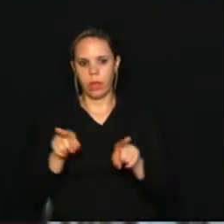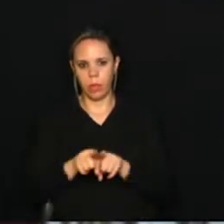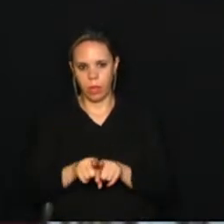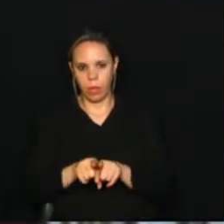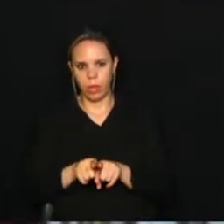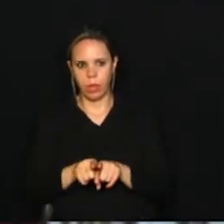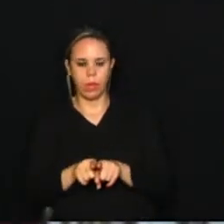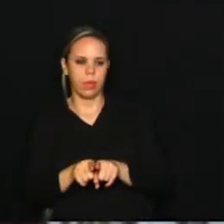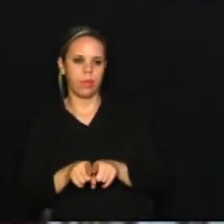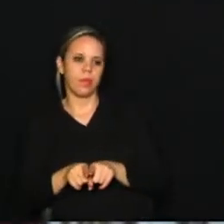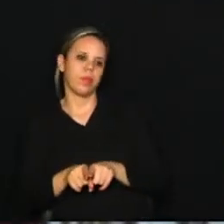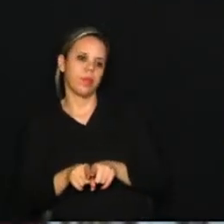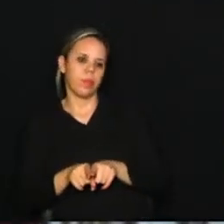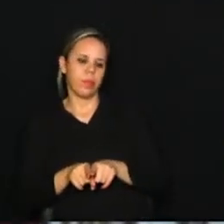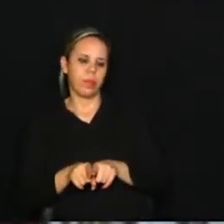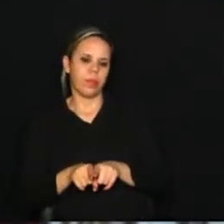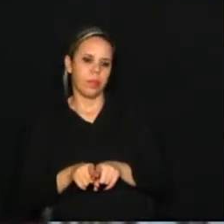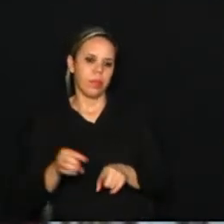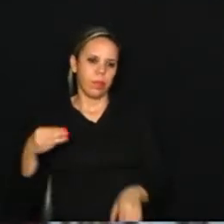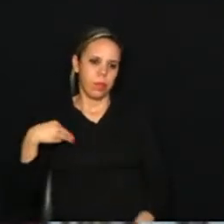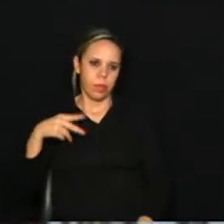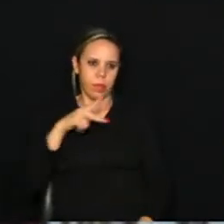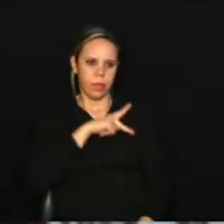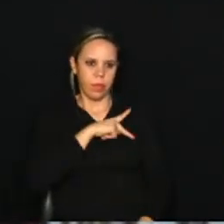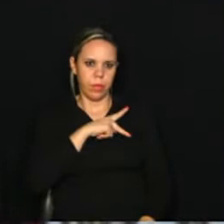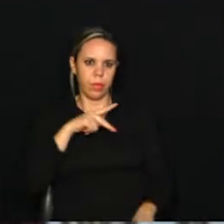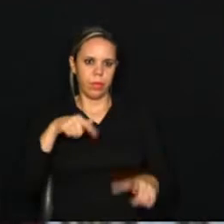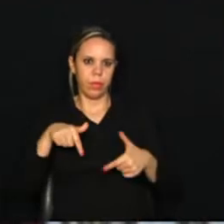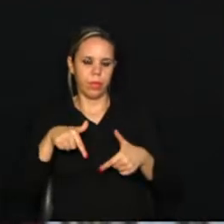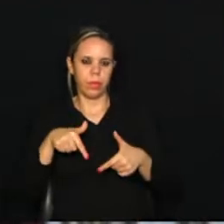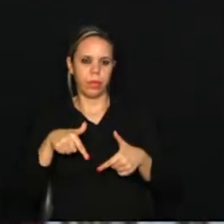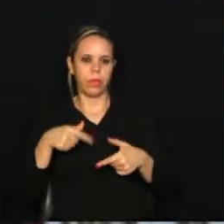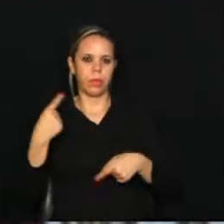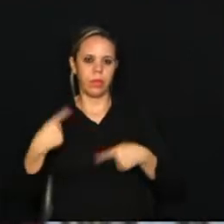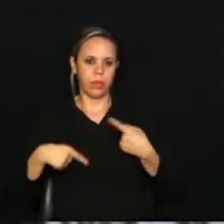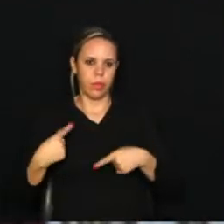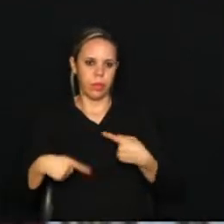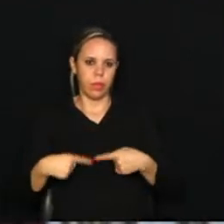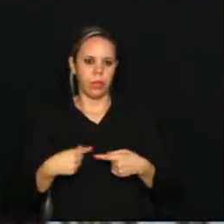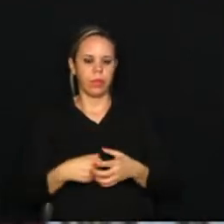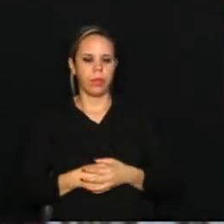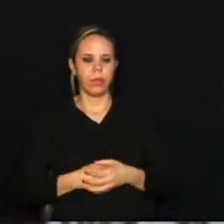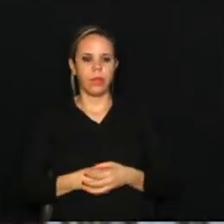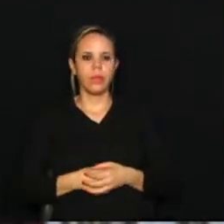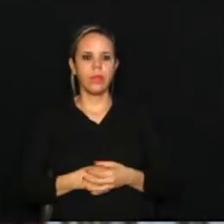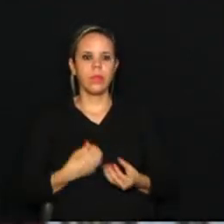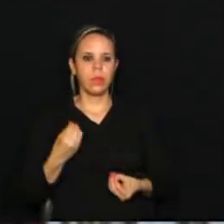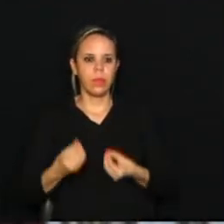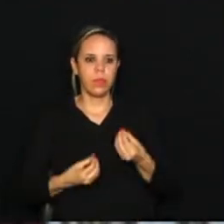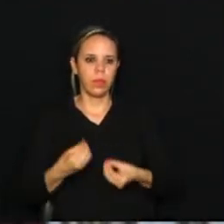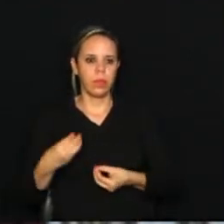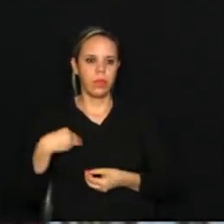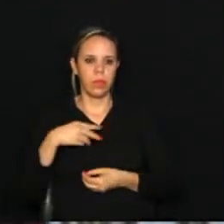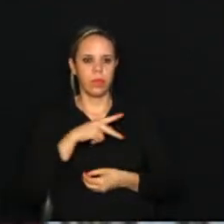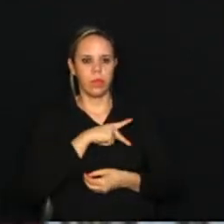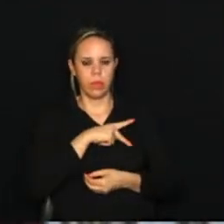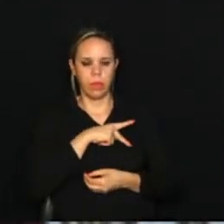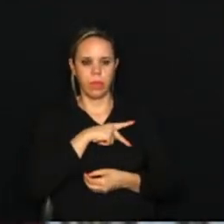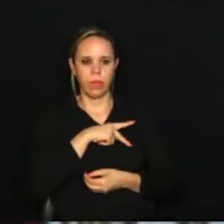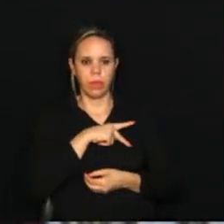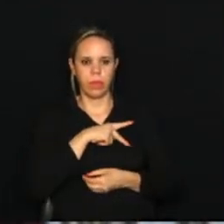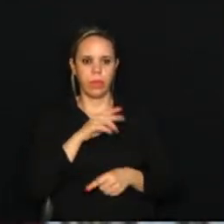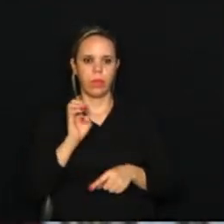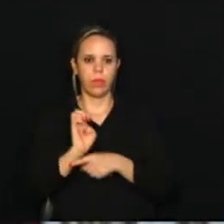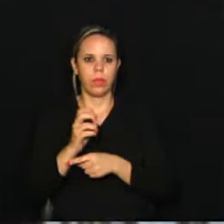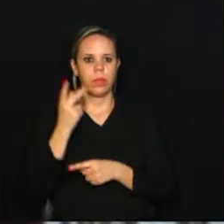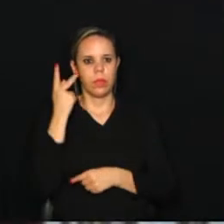com o Ministério Público do Trabalho nas discussões, com o Ministério Público do Estado de